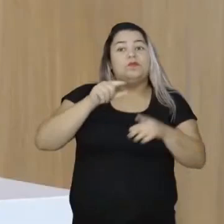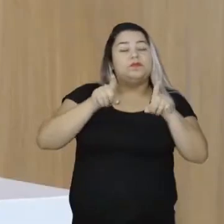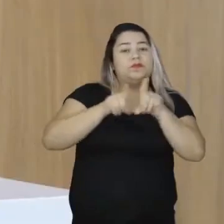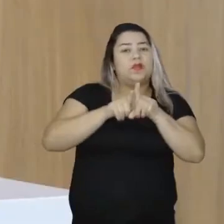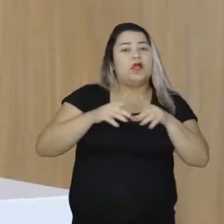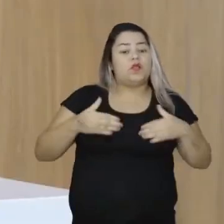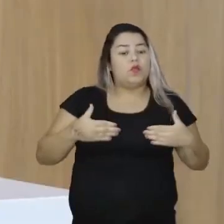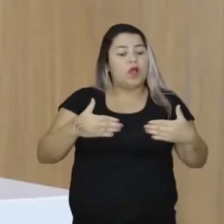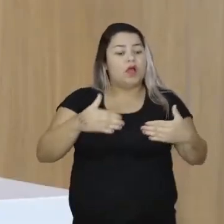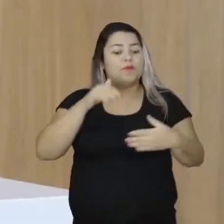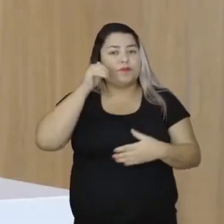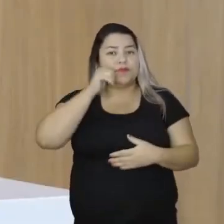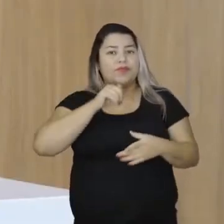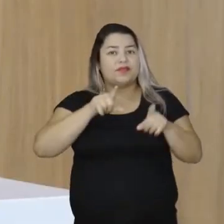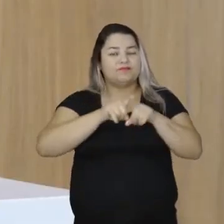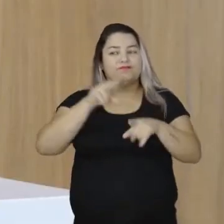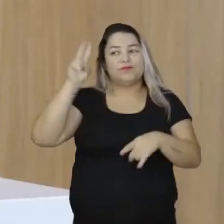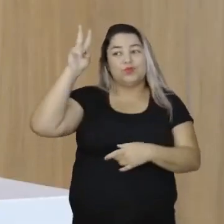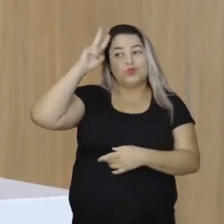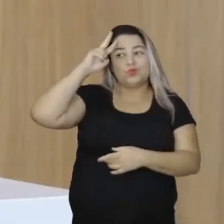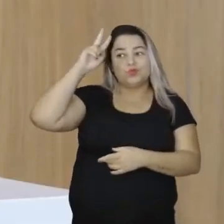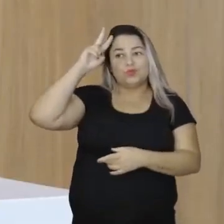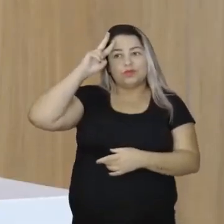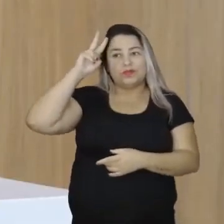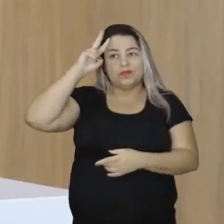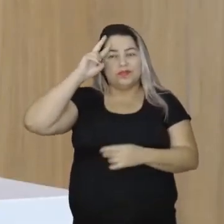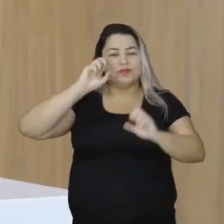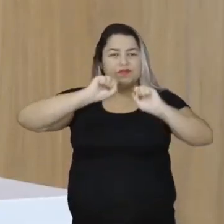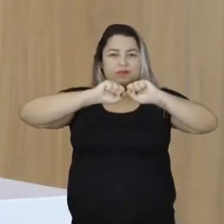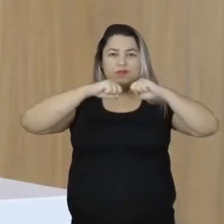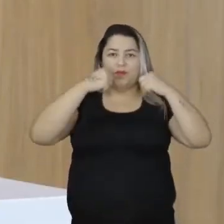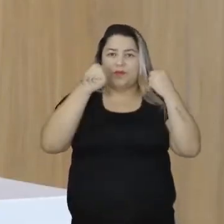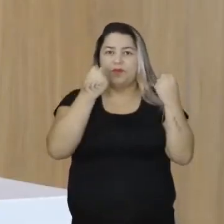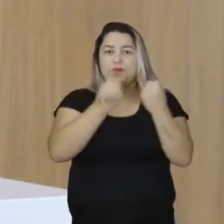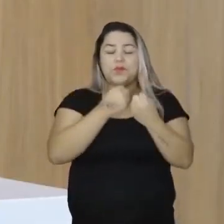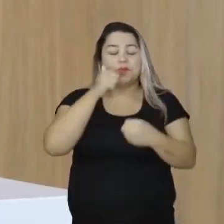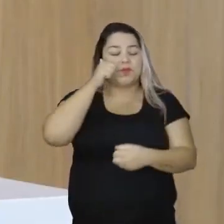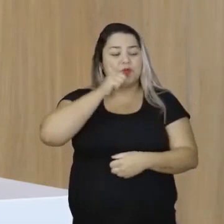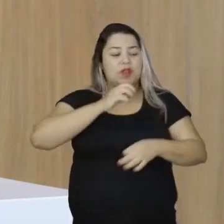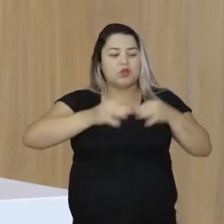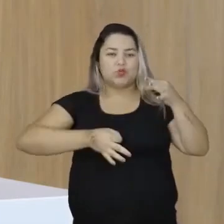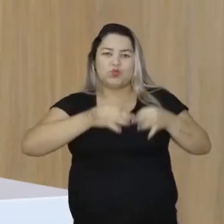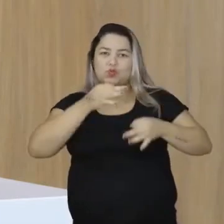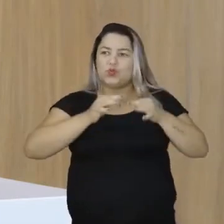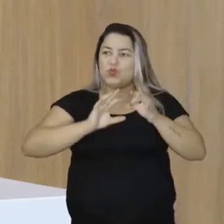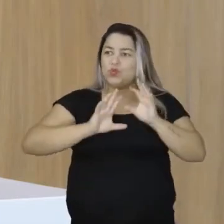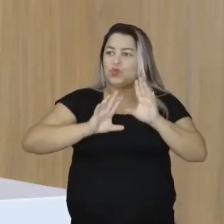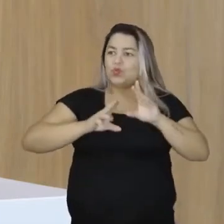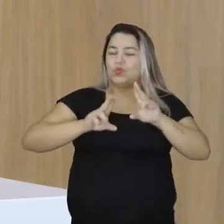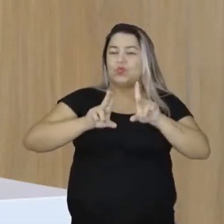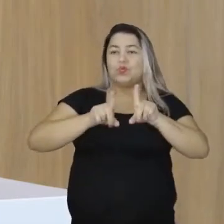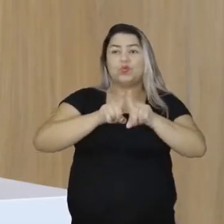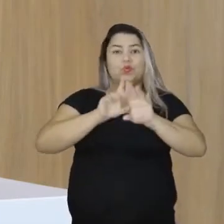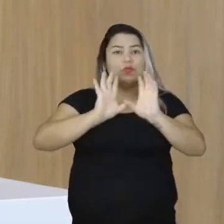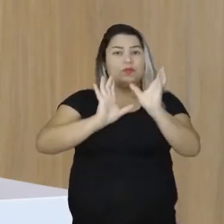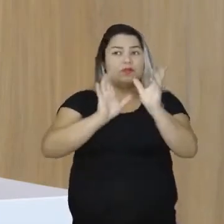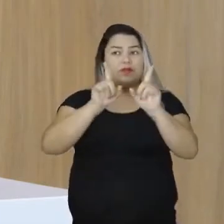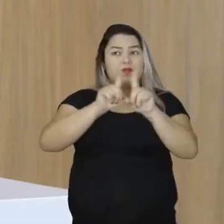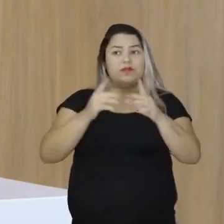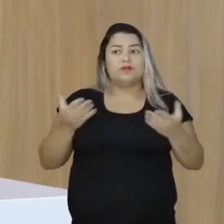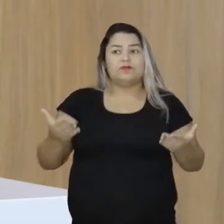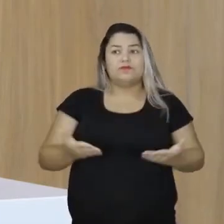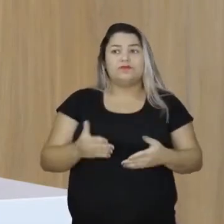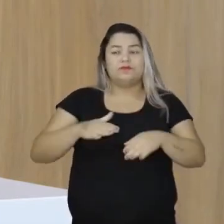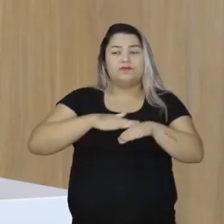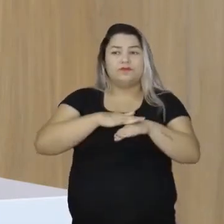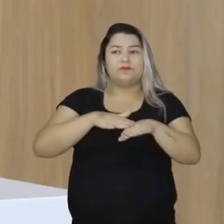Mulheres realizou nesta segunda-feira o Seminário Nacional Mulheres e Justiça Climática. E a gente conversa agora sobre